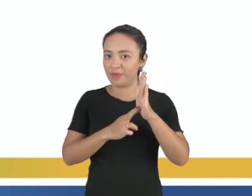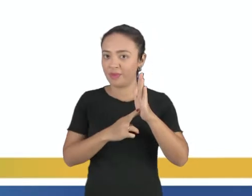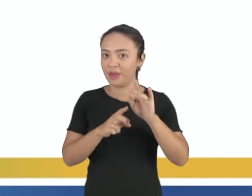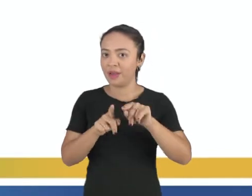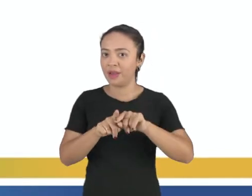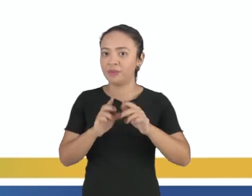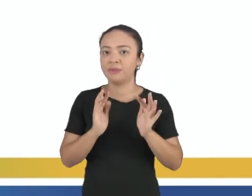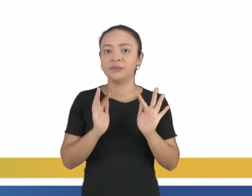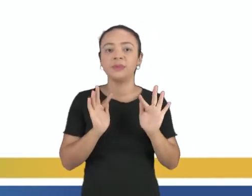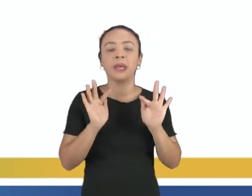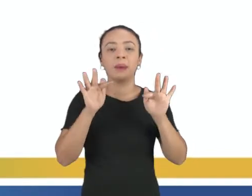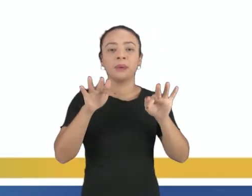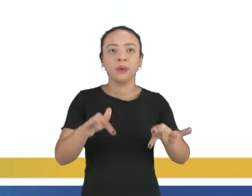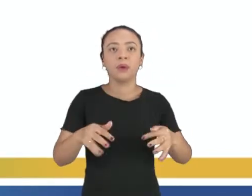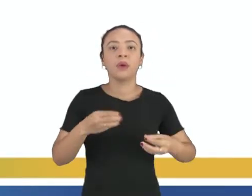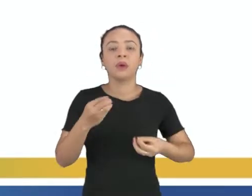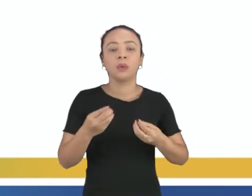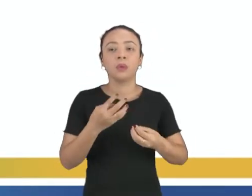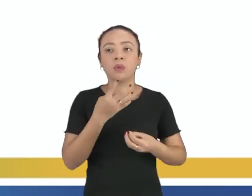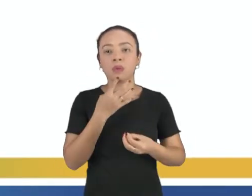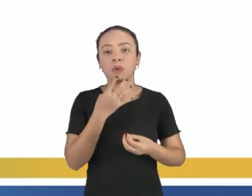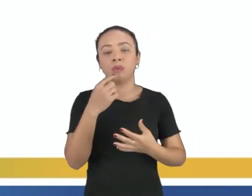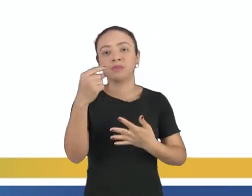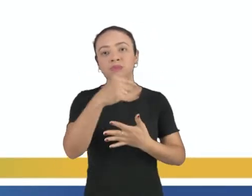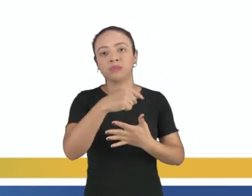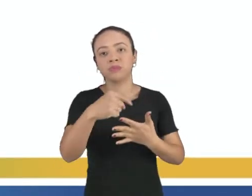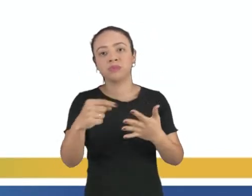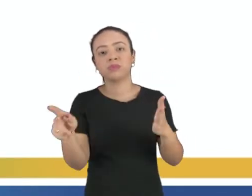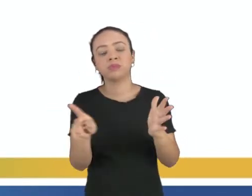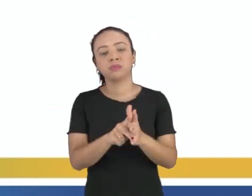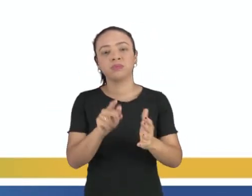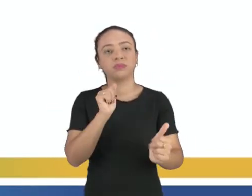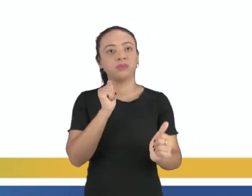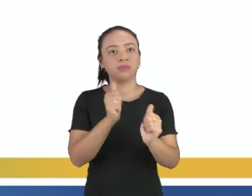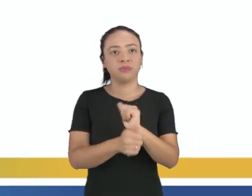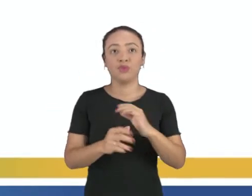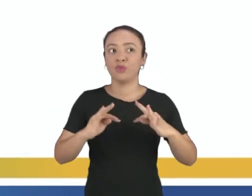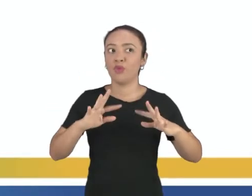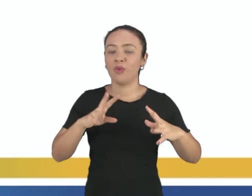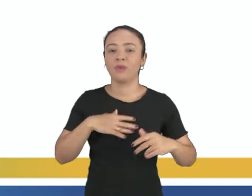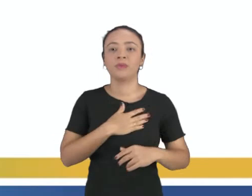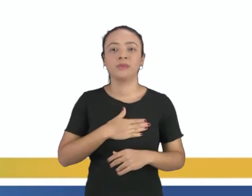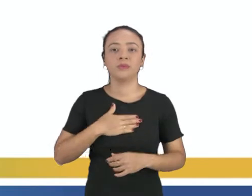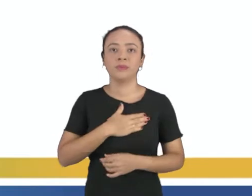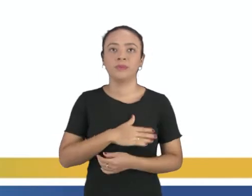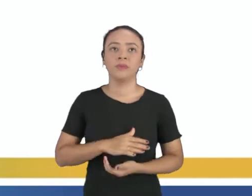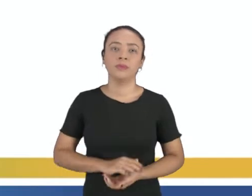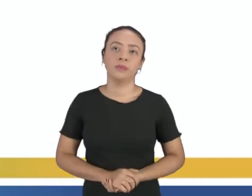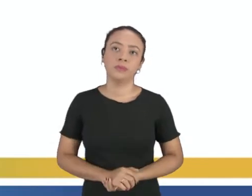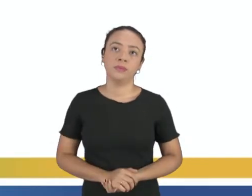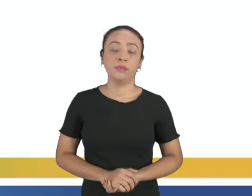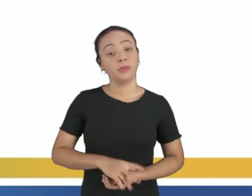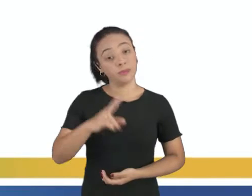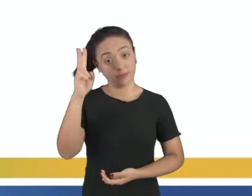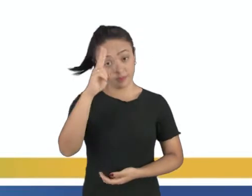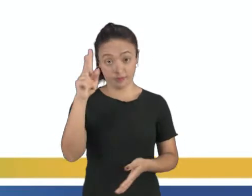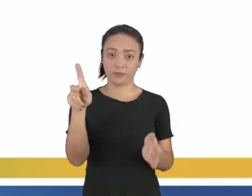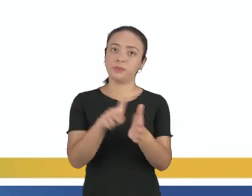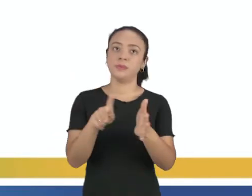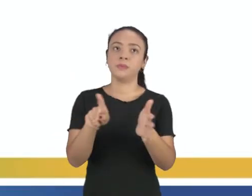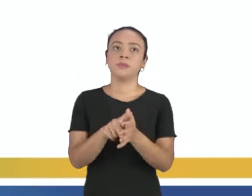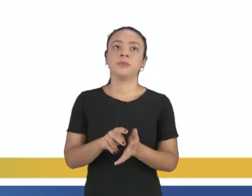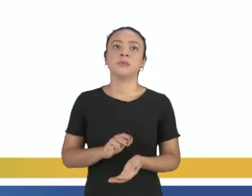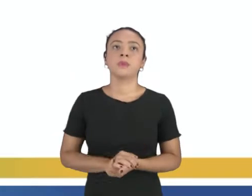regras e finalizaremos abordando os fundamentos desse esporte tão mágico. Sobre a história do